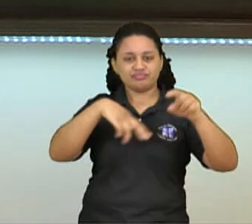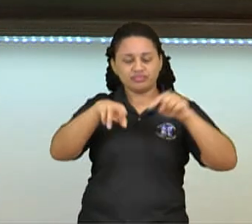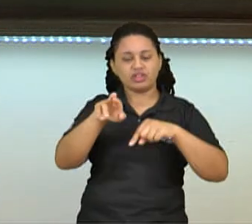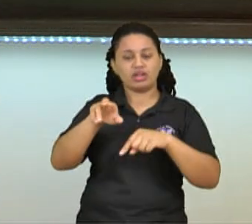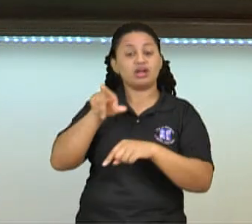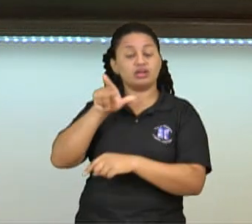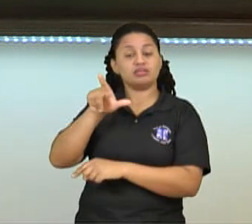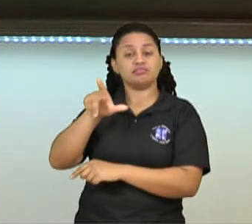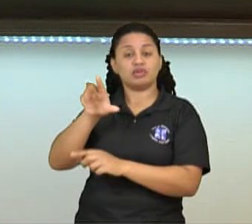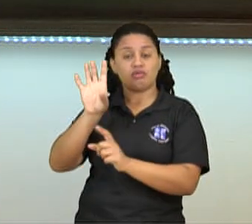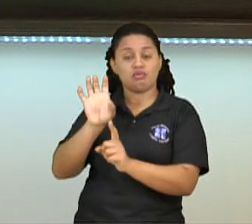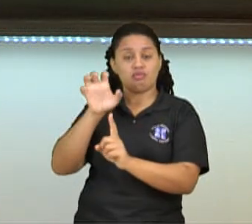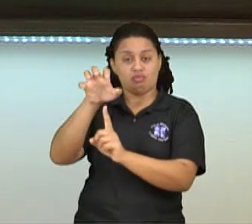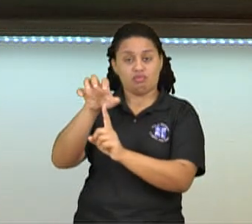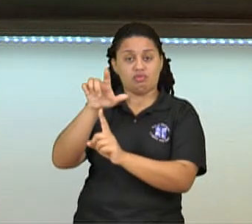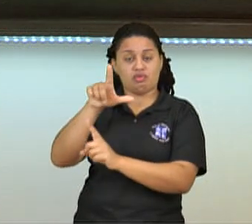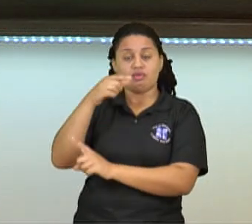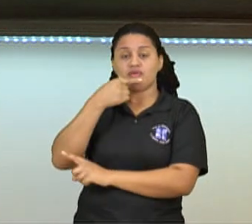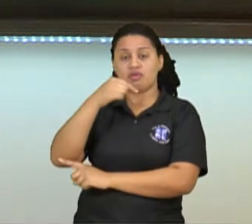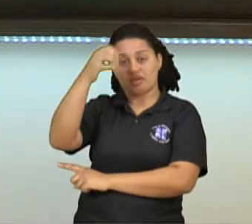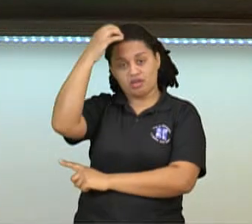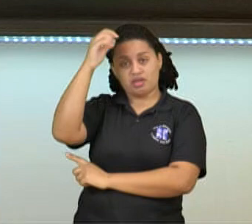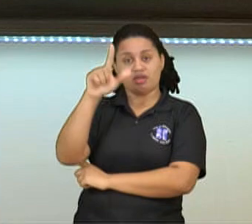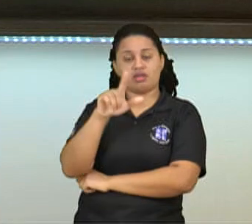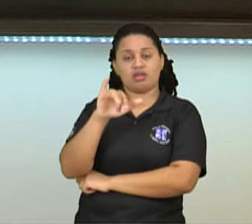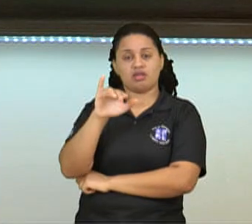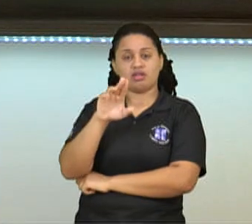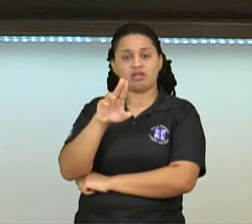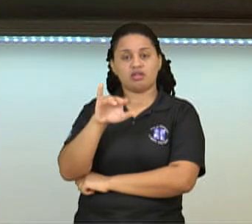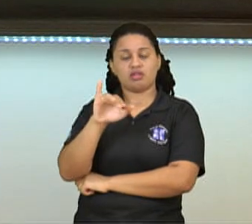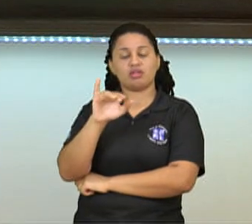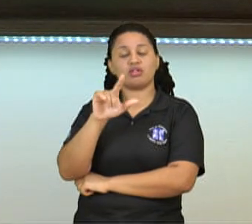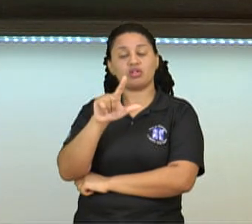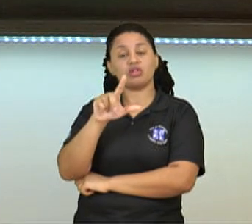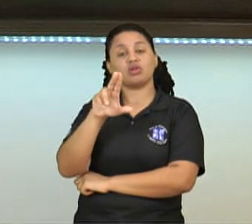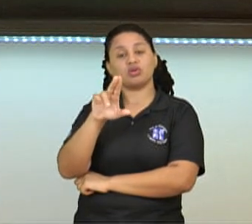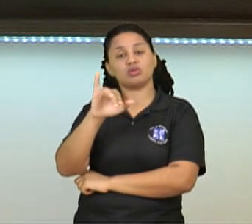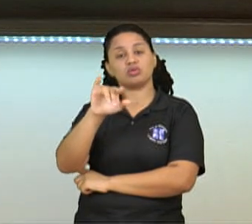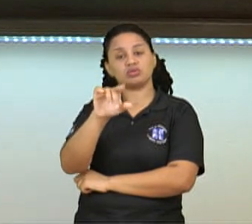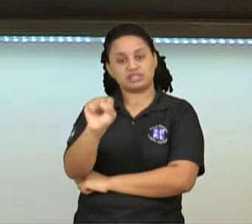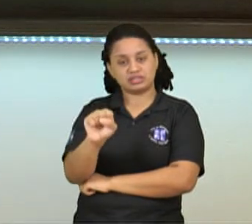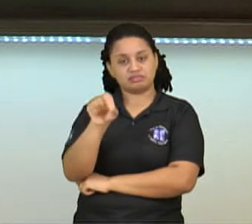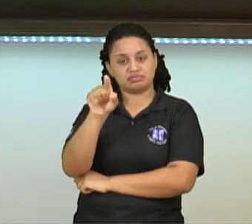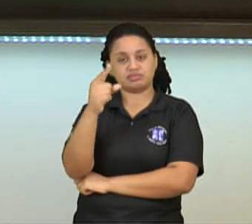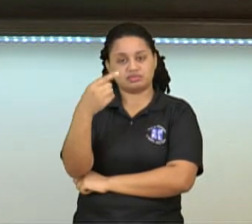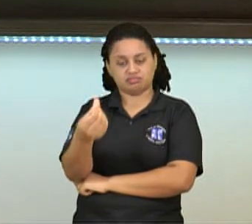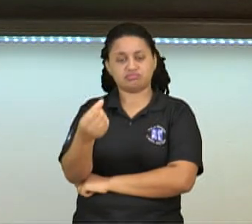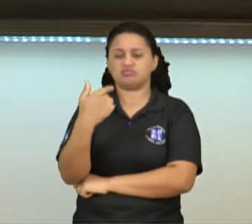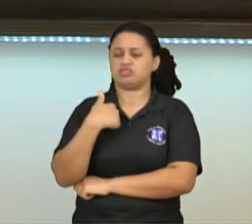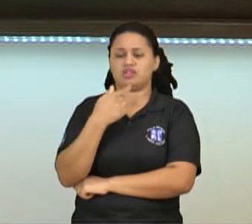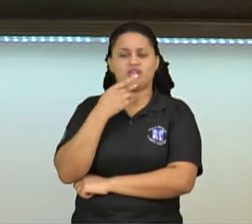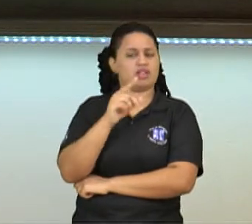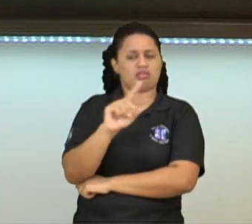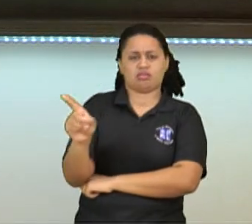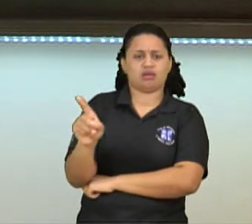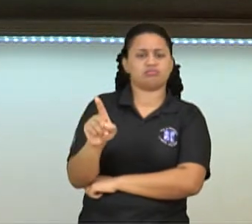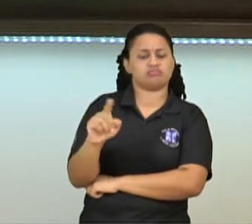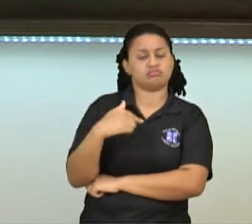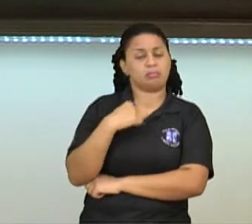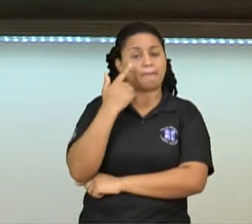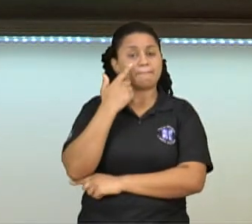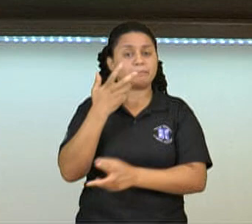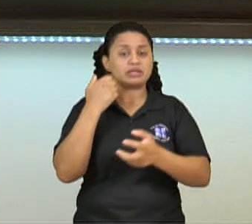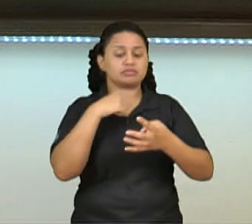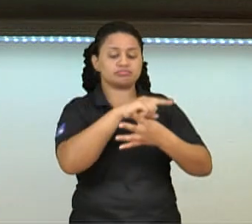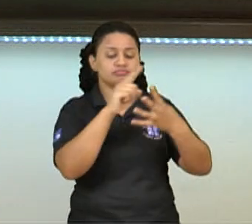XVI tentar retomar ao poder da Revolução Francesa, isso é negado a ele. Nós vamos ver que o Terceiro